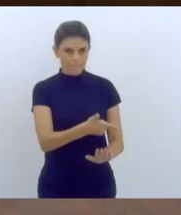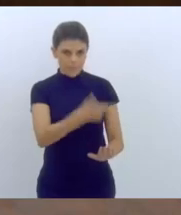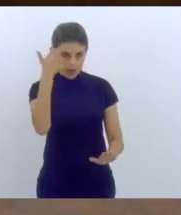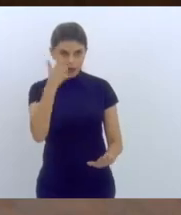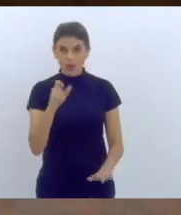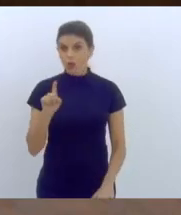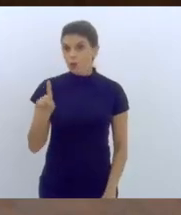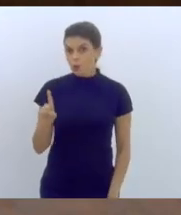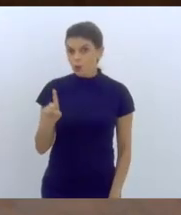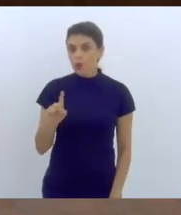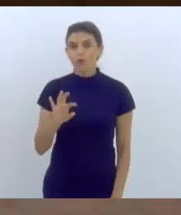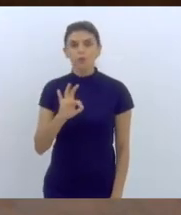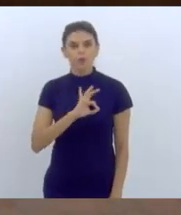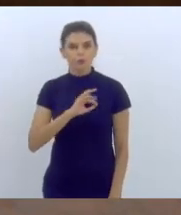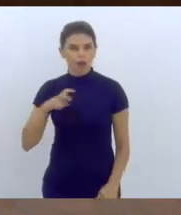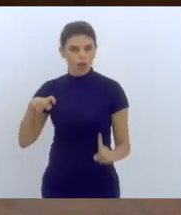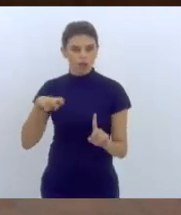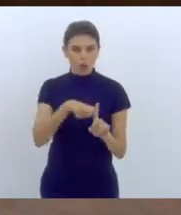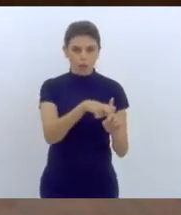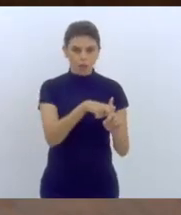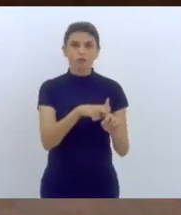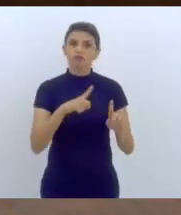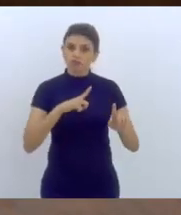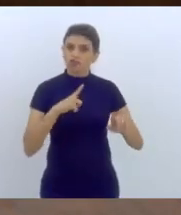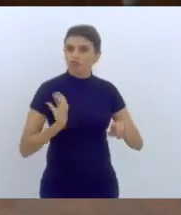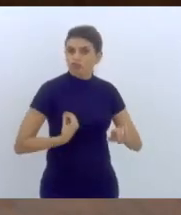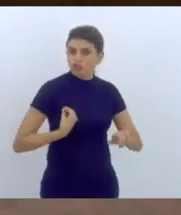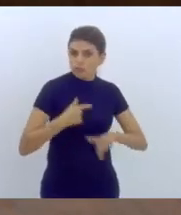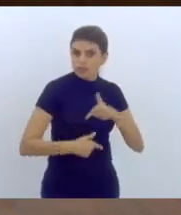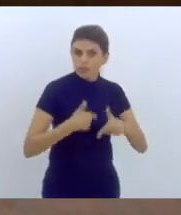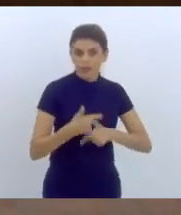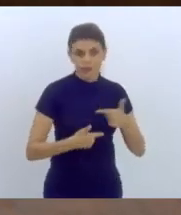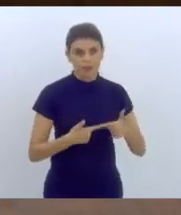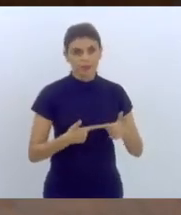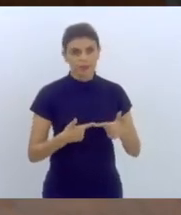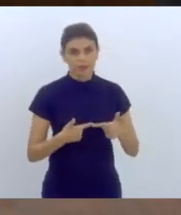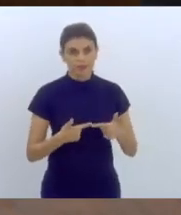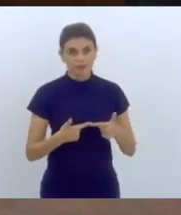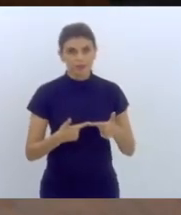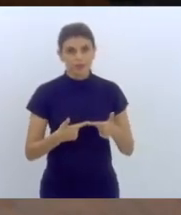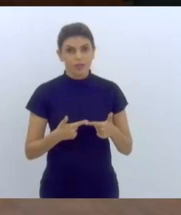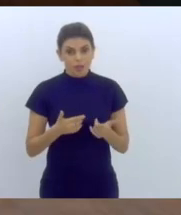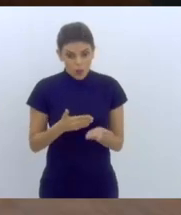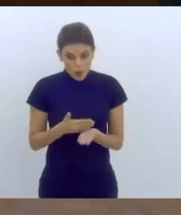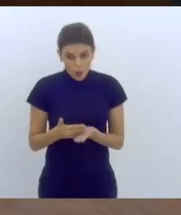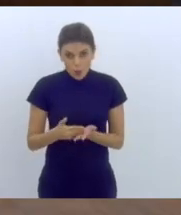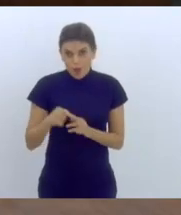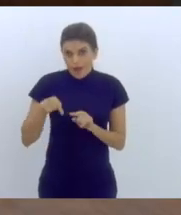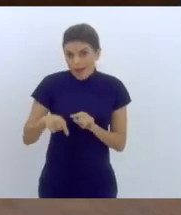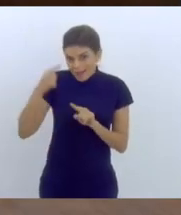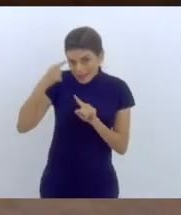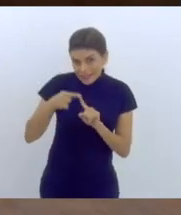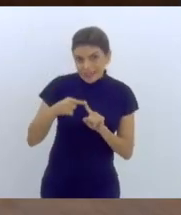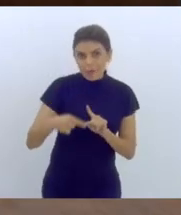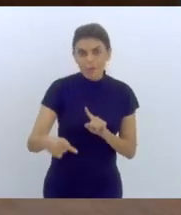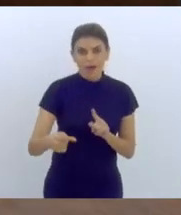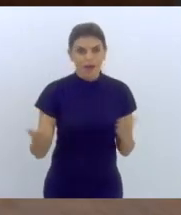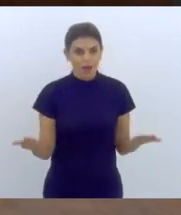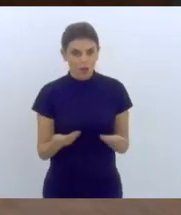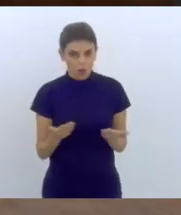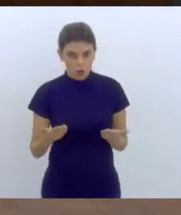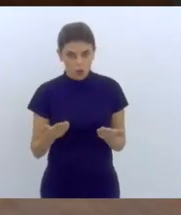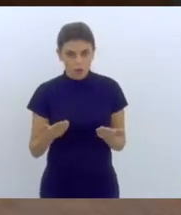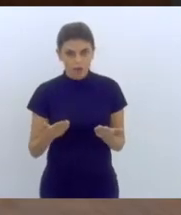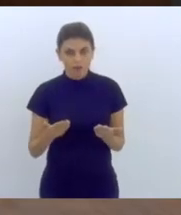morreu atropelado estando em serviço. E no início desta semana, o ministro